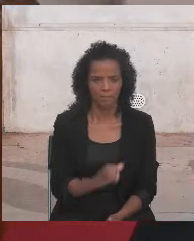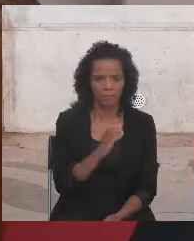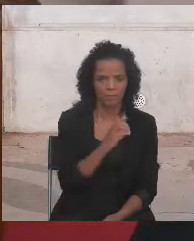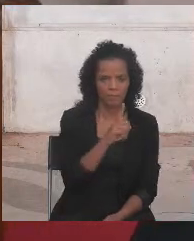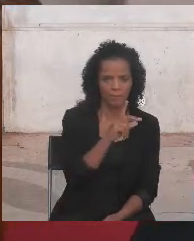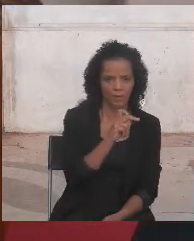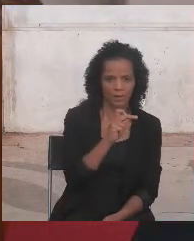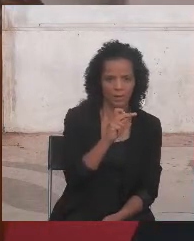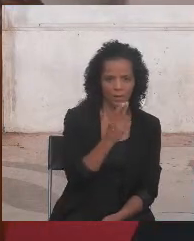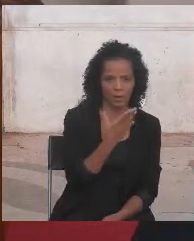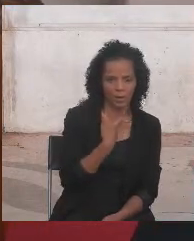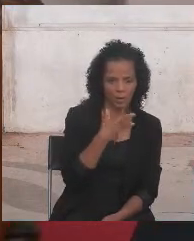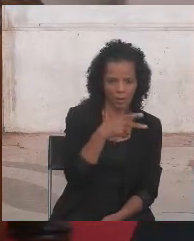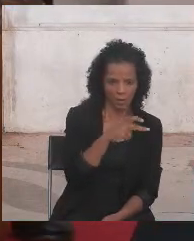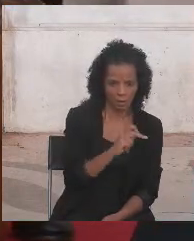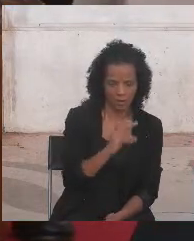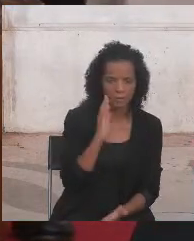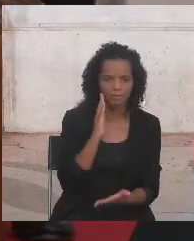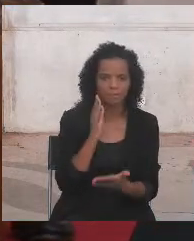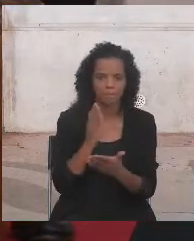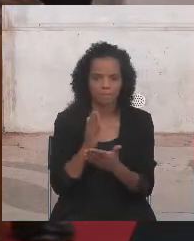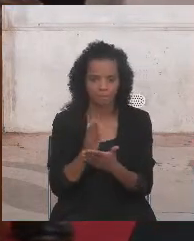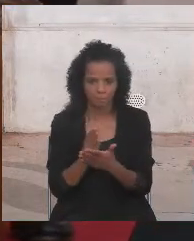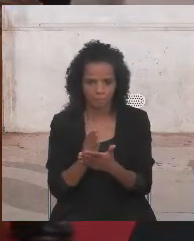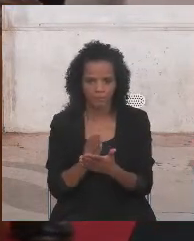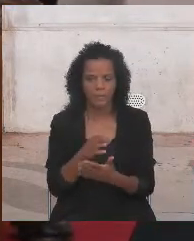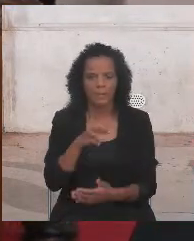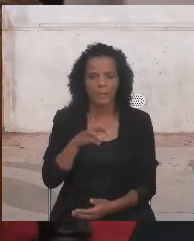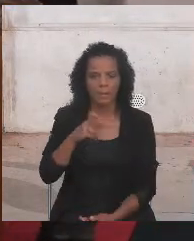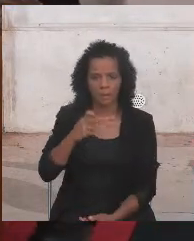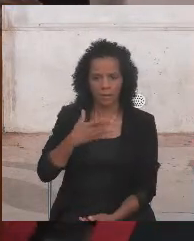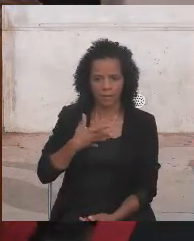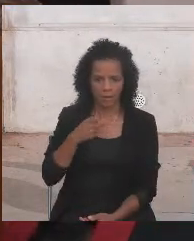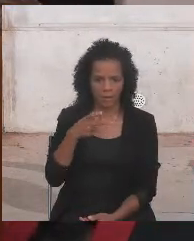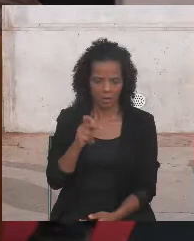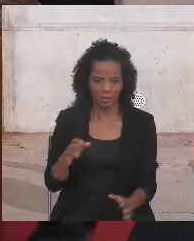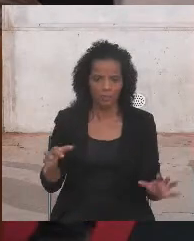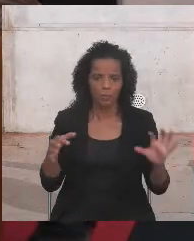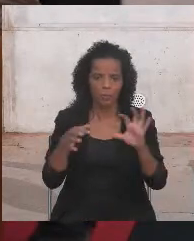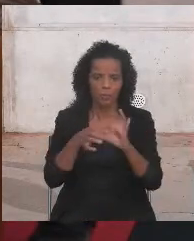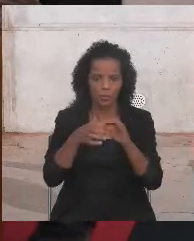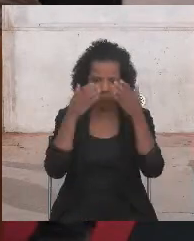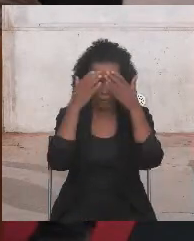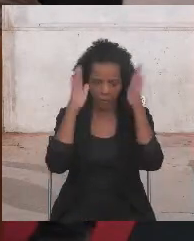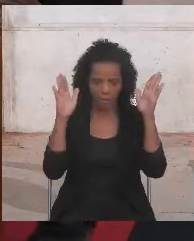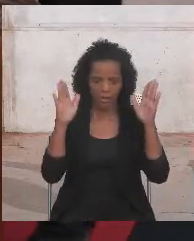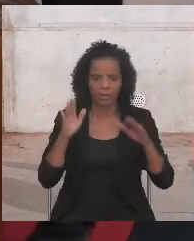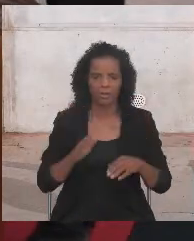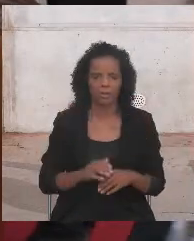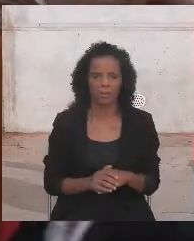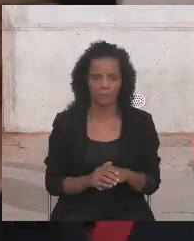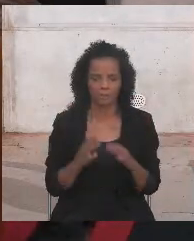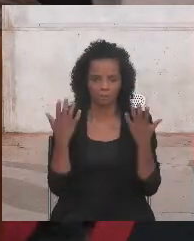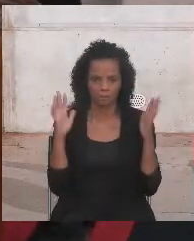Cláudia Alexandre de Sousa e Catarino Madeira, Coligação Democrática Unitária.